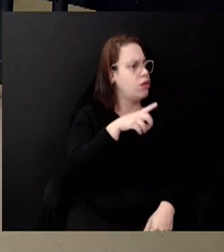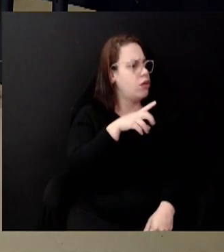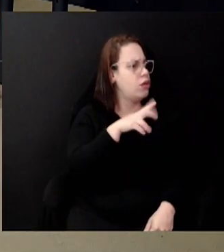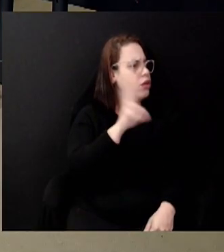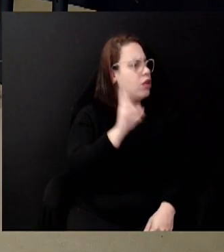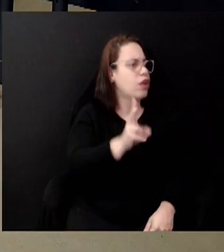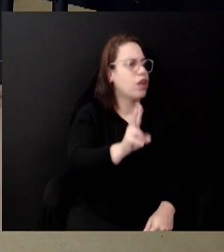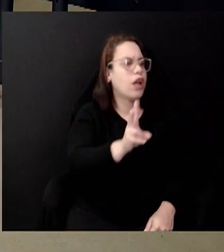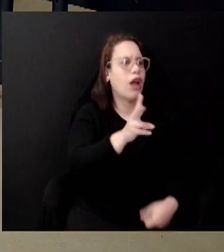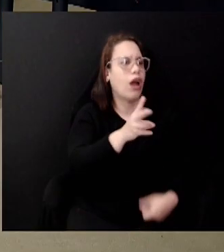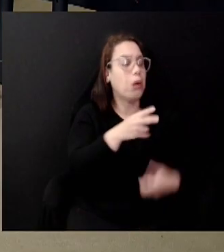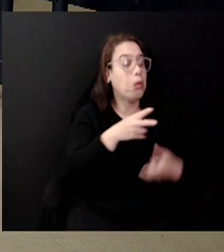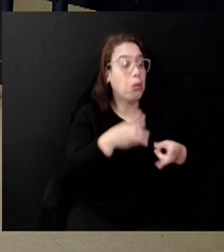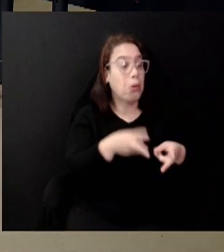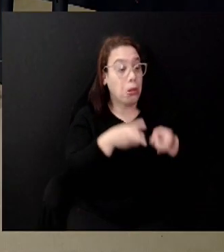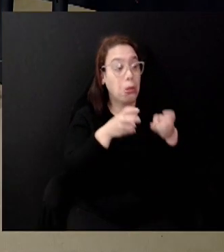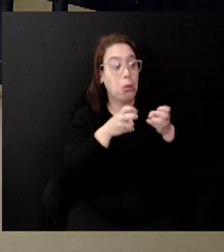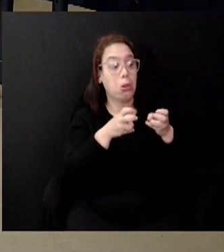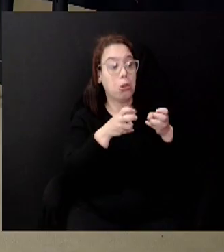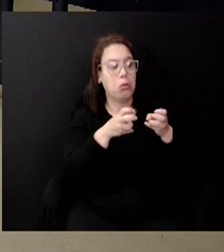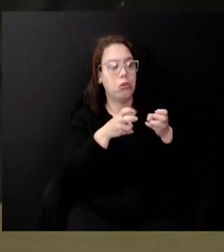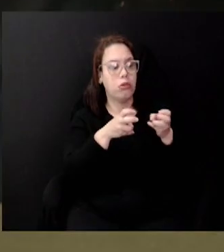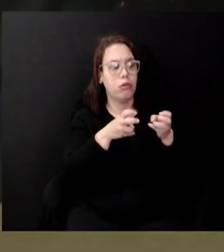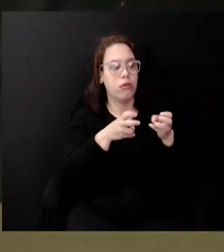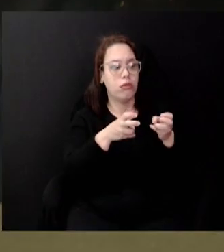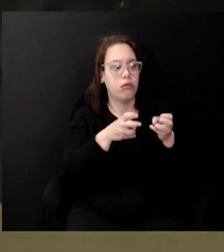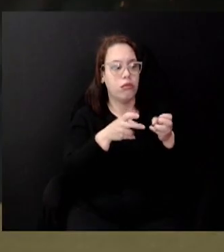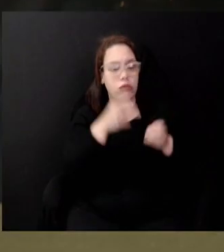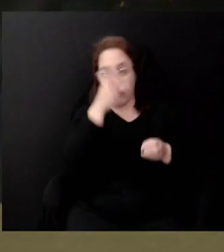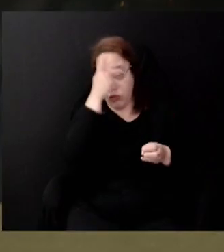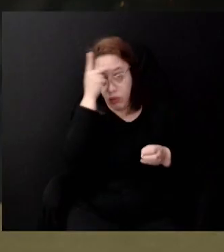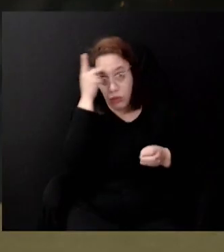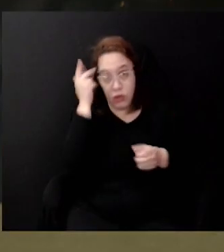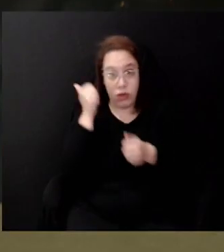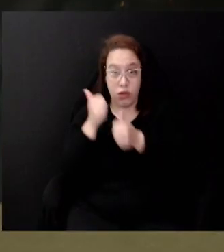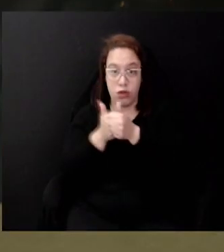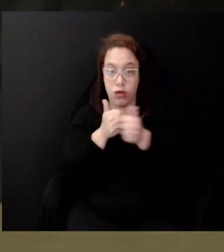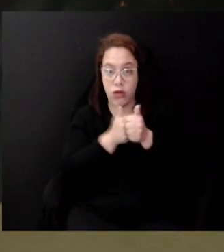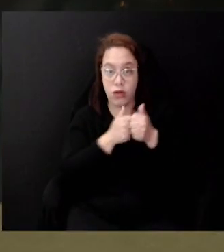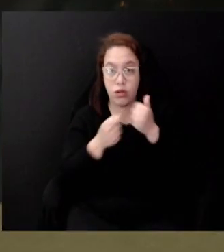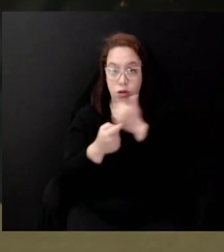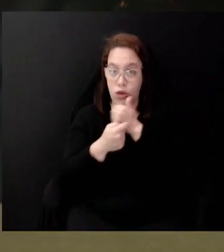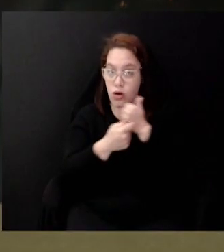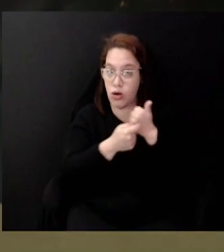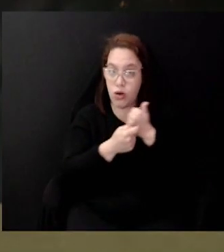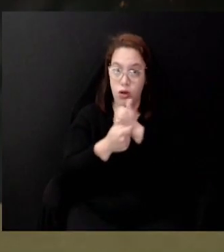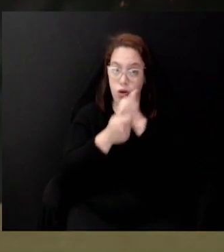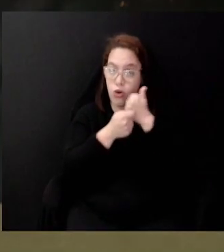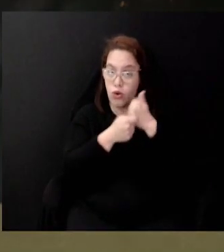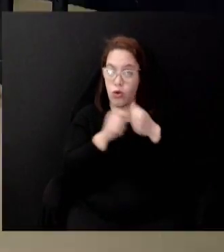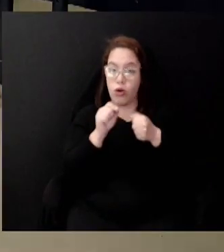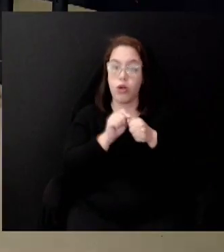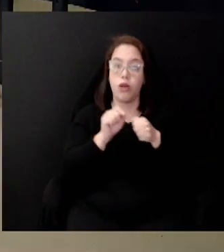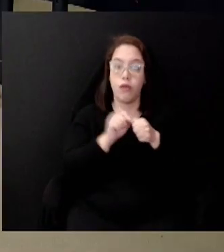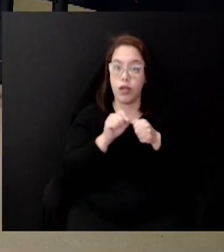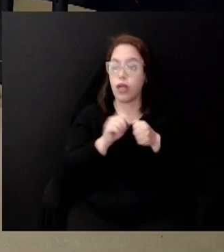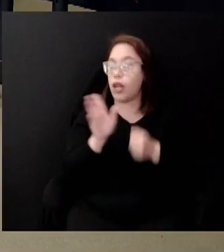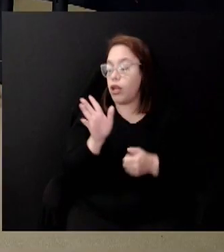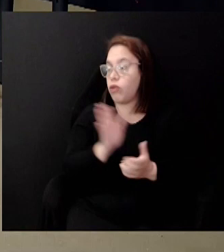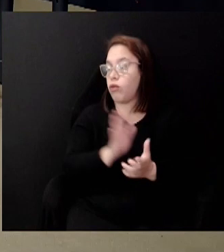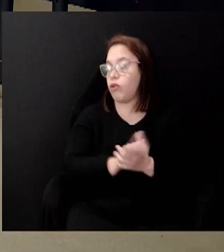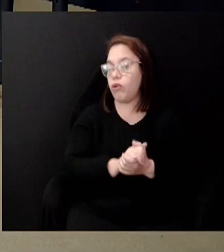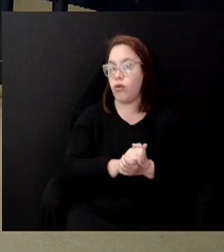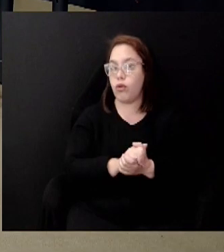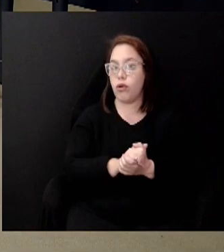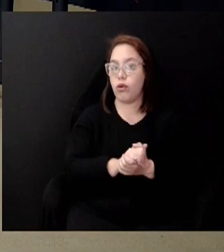e tem aquelas pessoas que ficam te seguindo para ver o que você está fazendo, né? Isso até tem uma pontuação aí